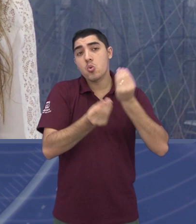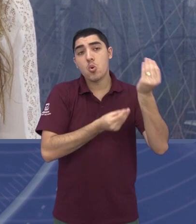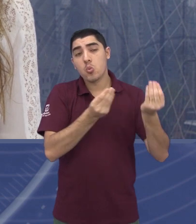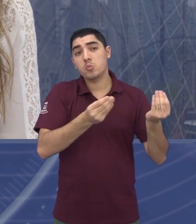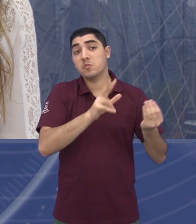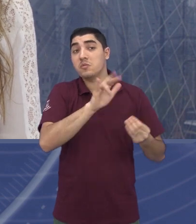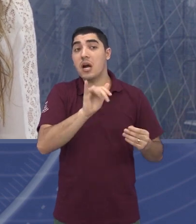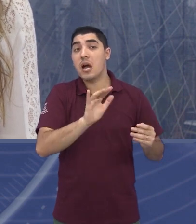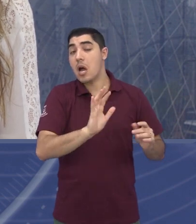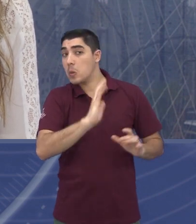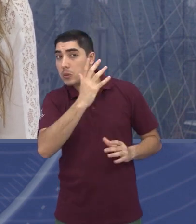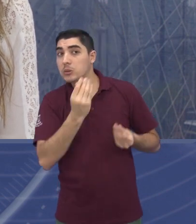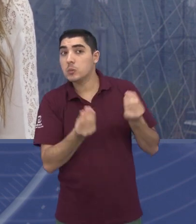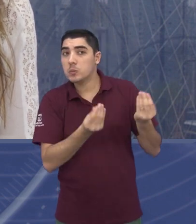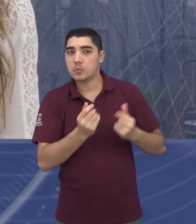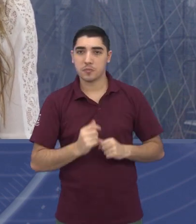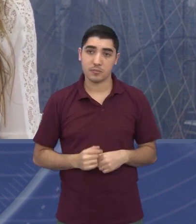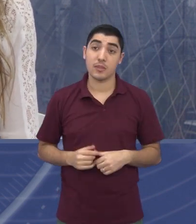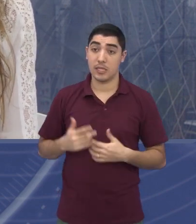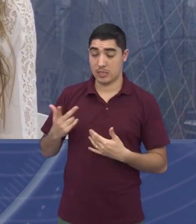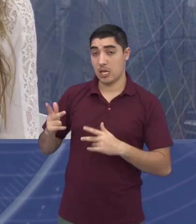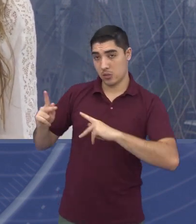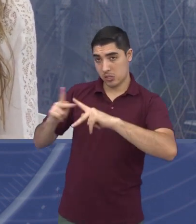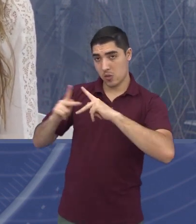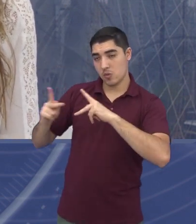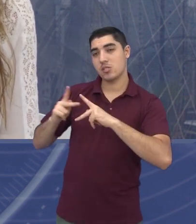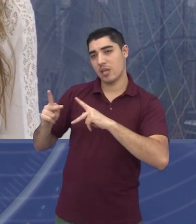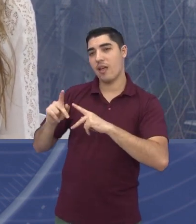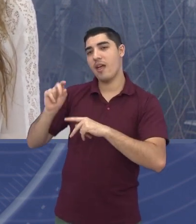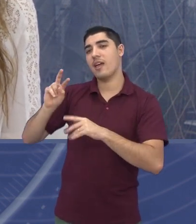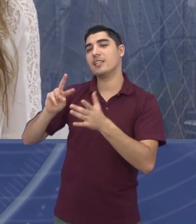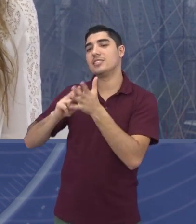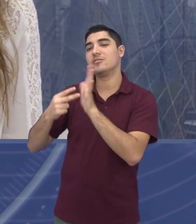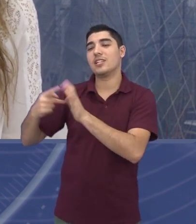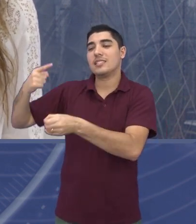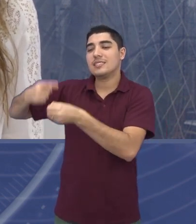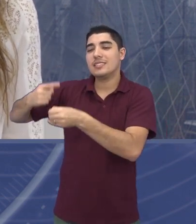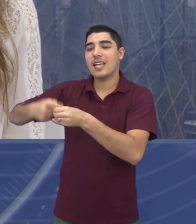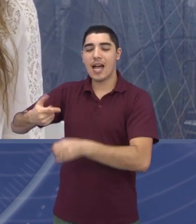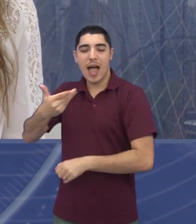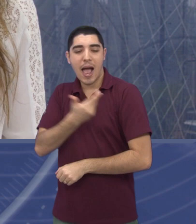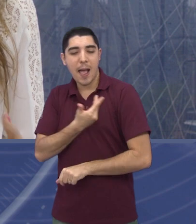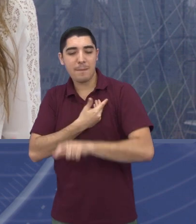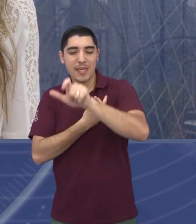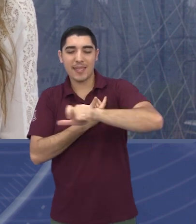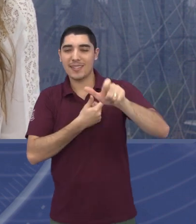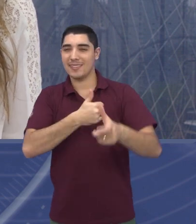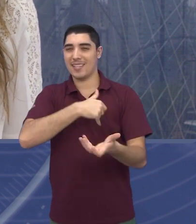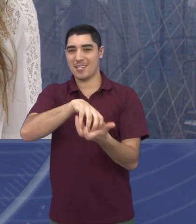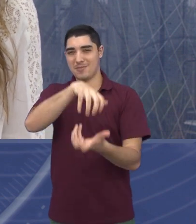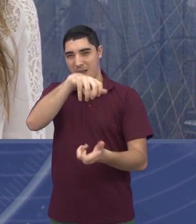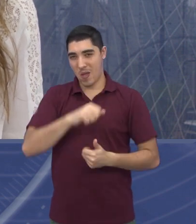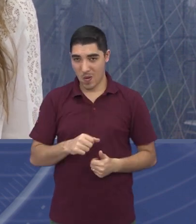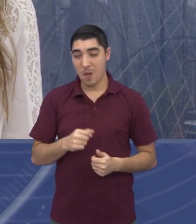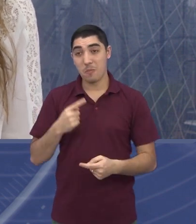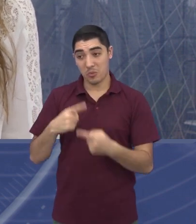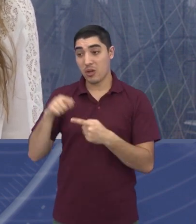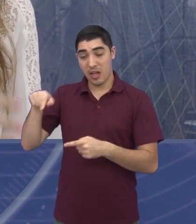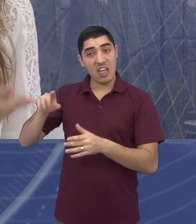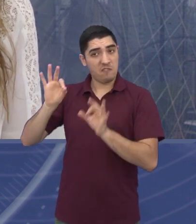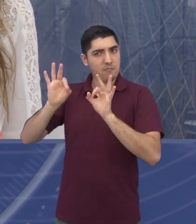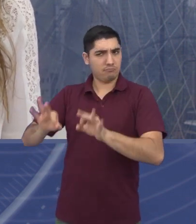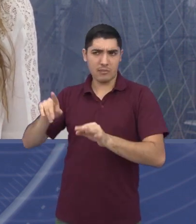nosso cenário. São José dos Campos é a cidade amiga do idoso, né? É pioneira realmente